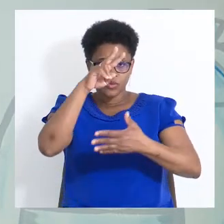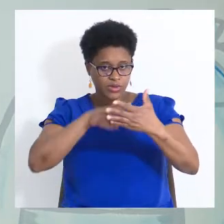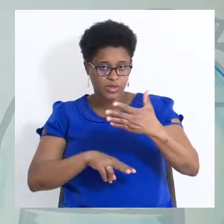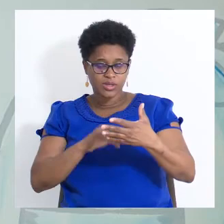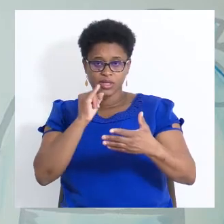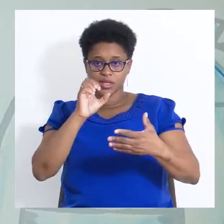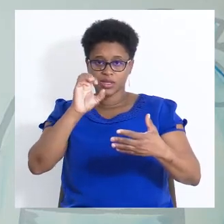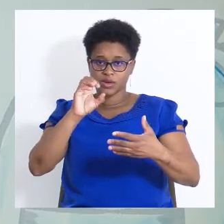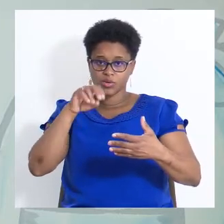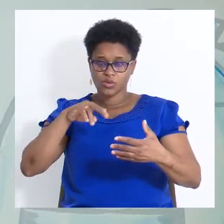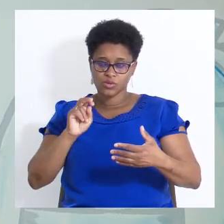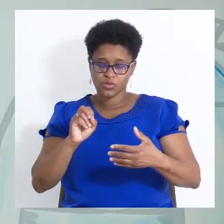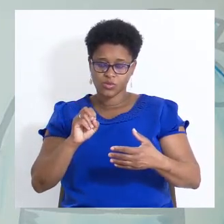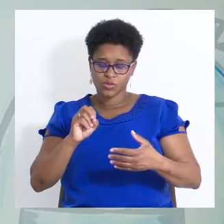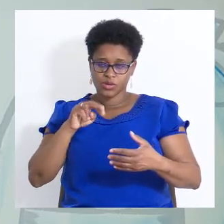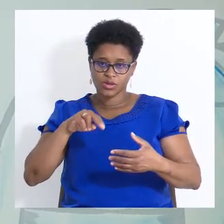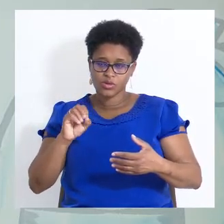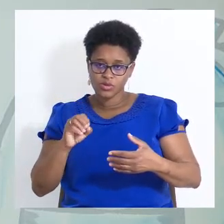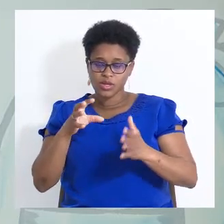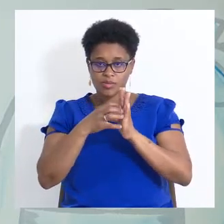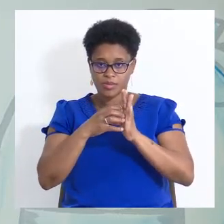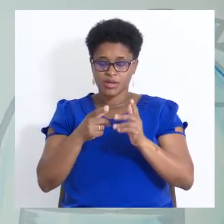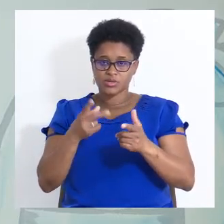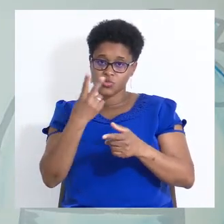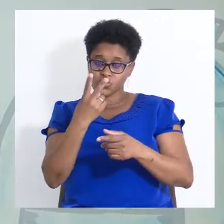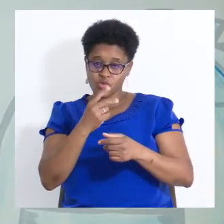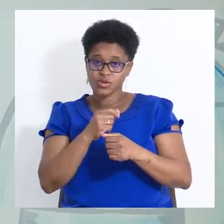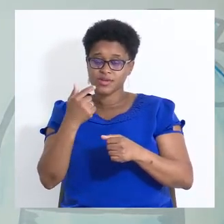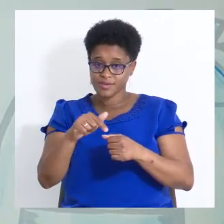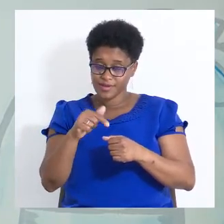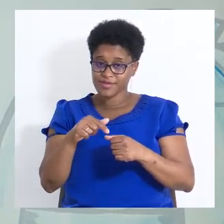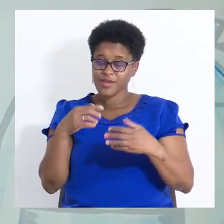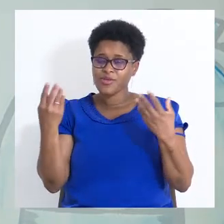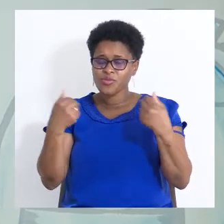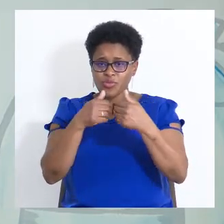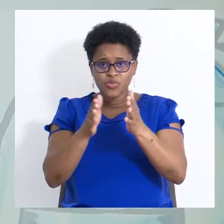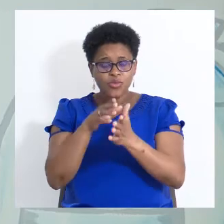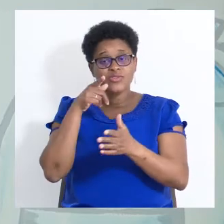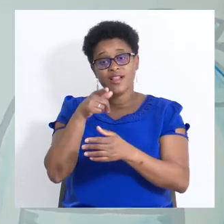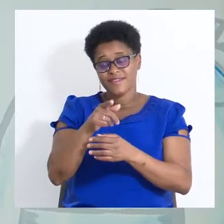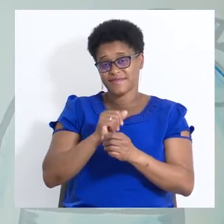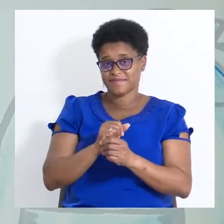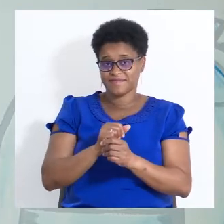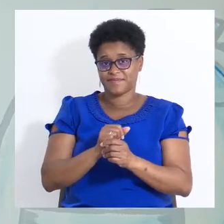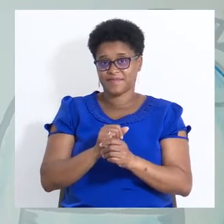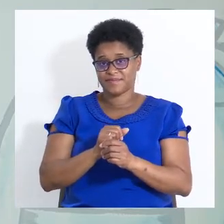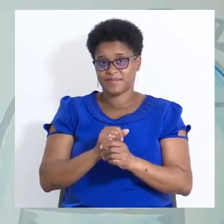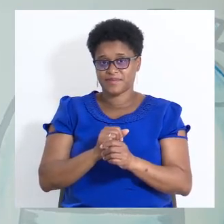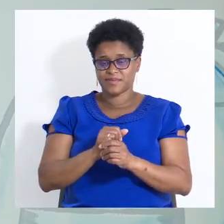E o texto ou icônico, que é a imagem. Os dois têm que estar todos ali